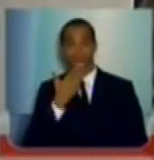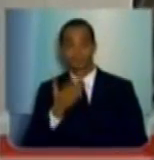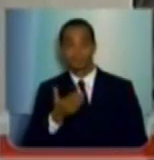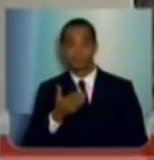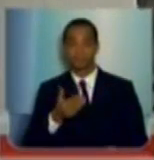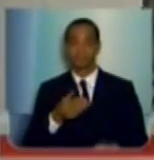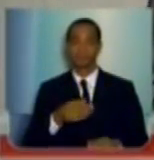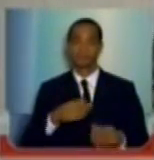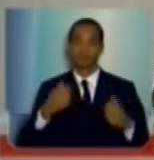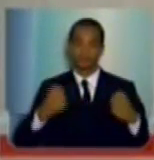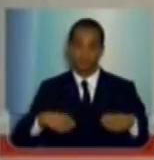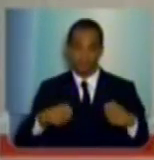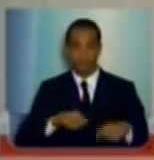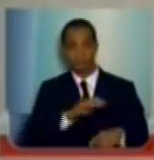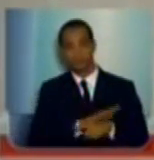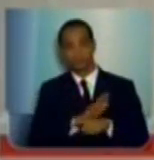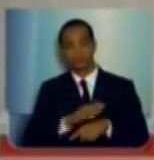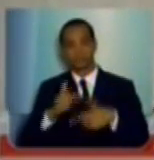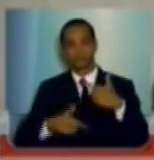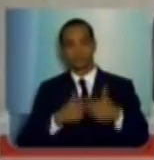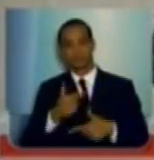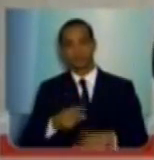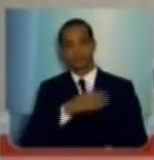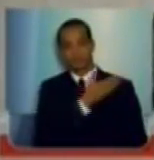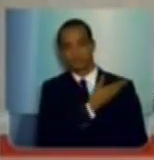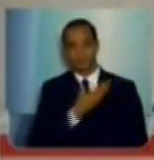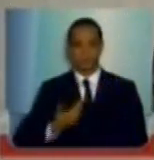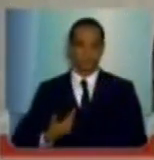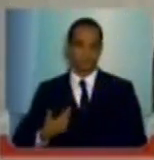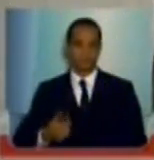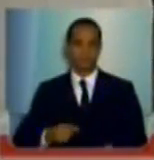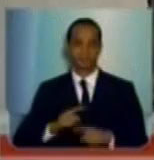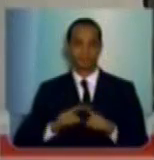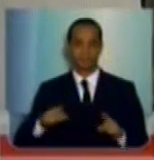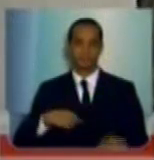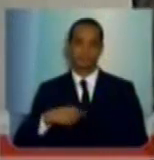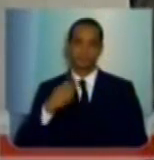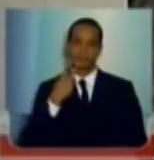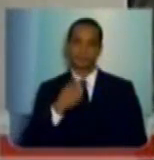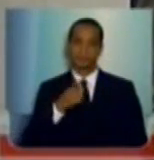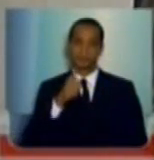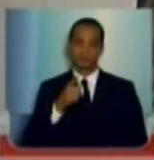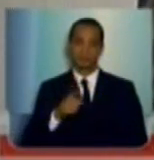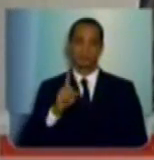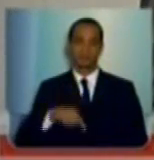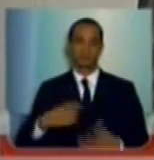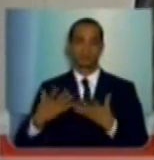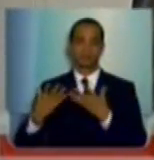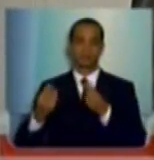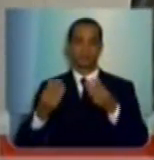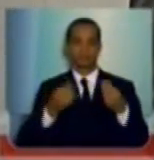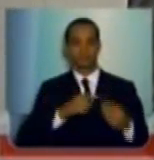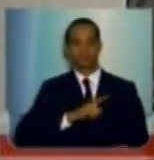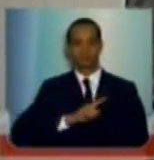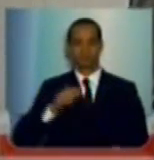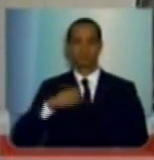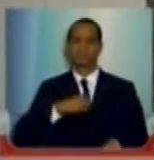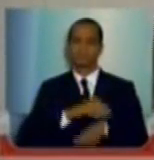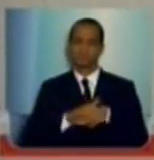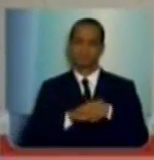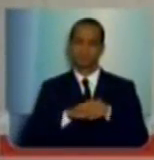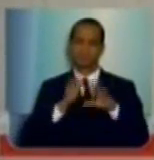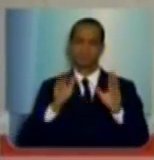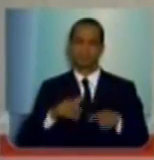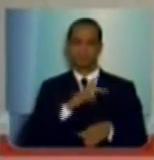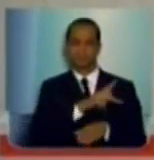que as providências sejam tomadas Senor Presidente mas digo que a situação lá é muito grave conversei já com alguns professores